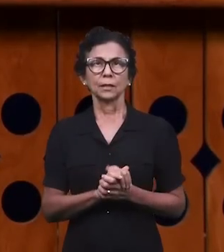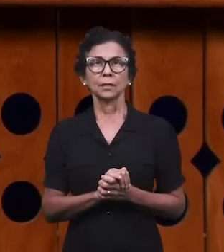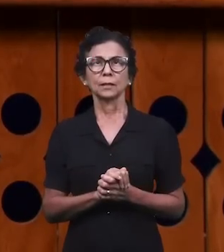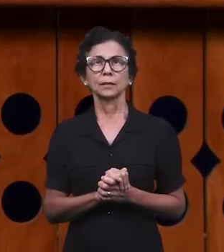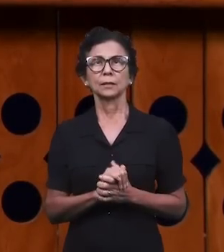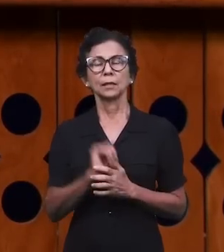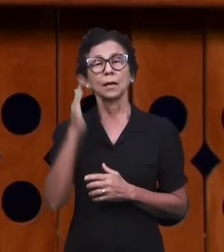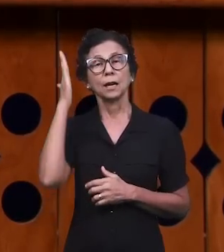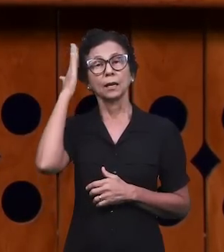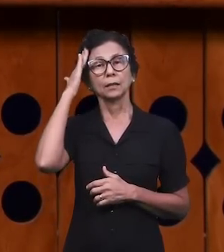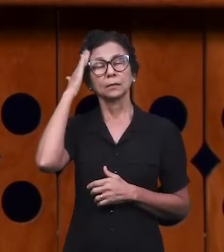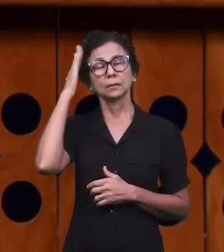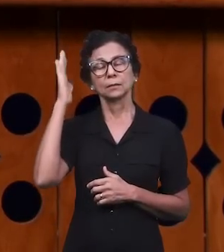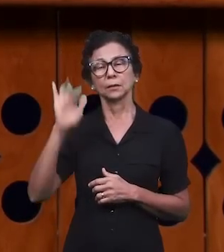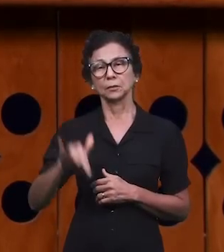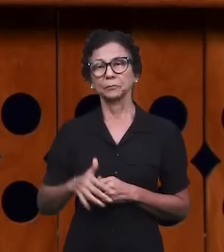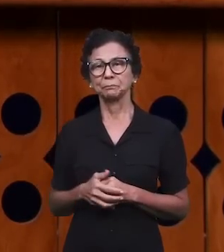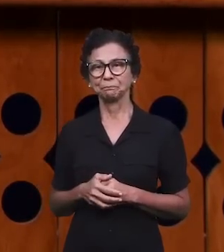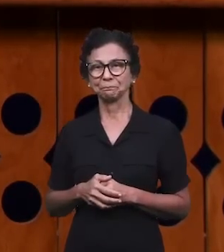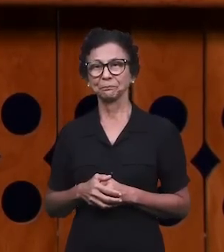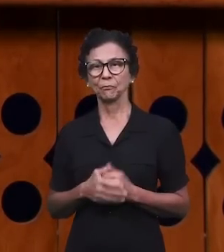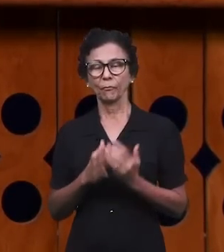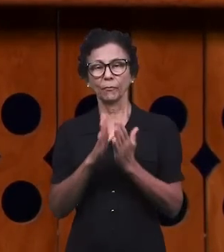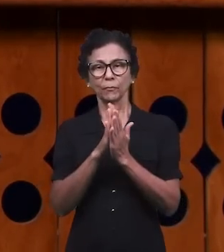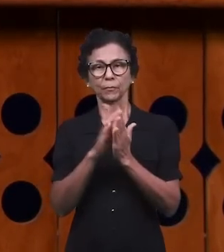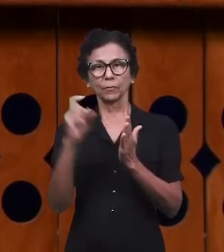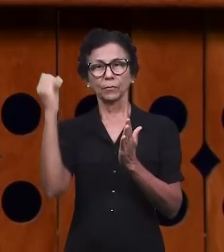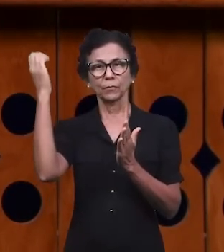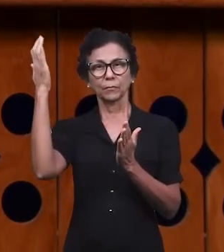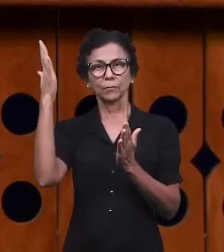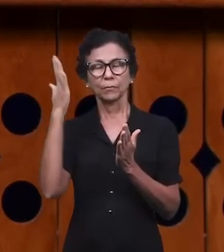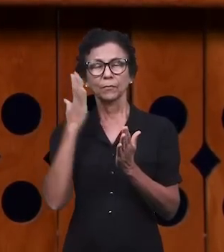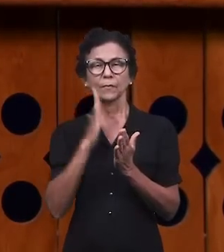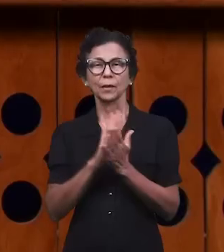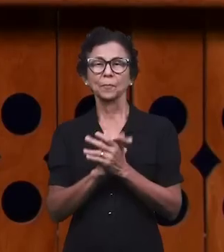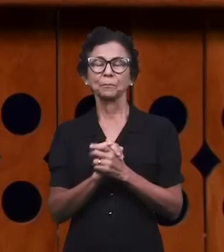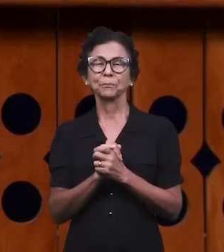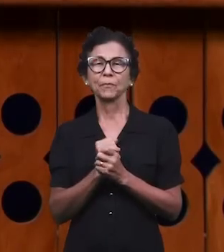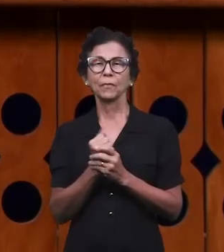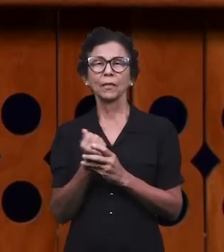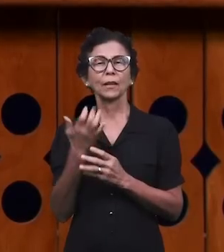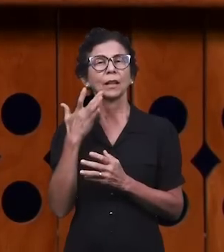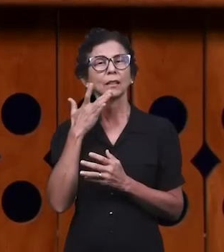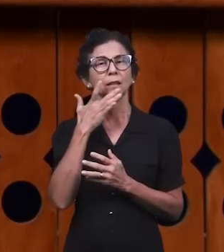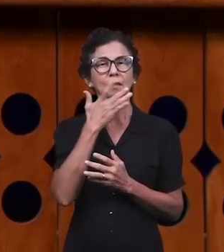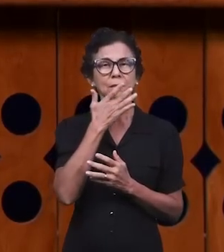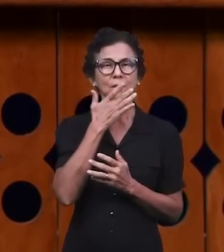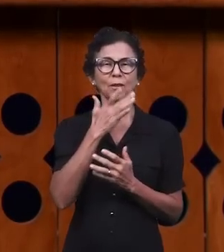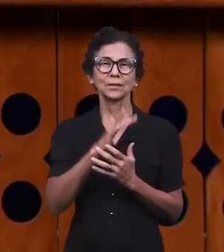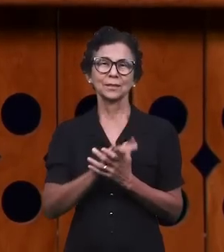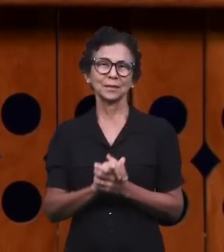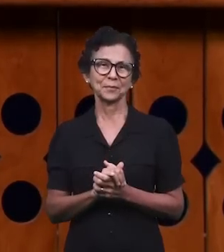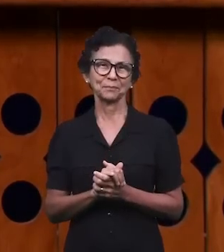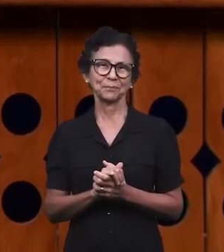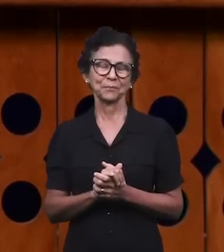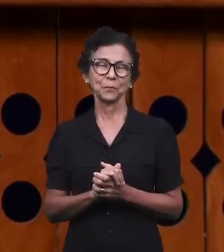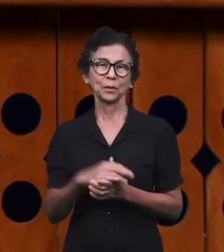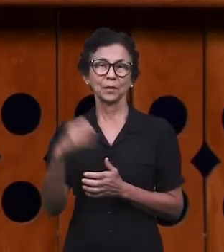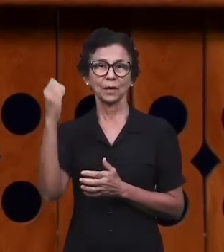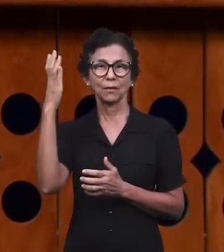se encantar com uma coisa. A palavra de Deus revelada, ela é doçura para nós, porque revela o plano eterno da